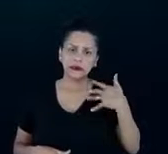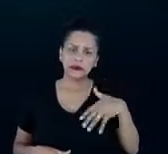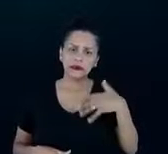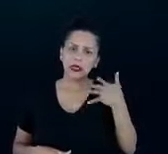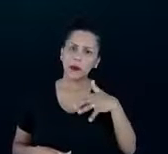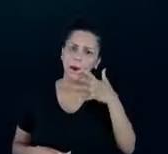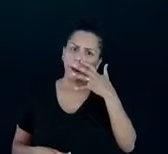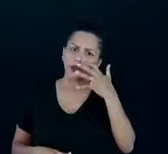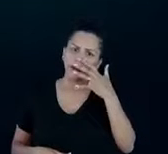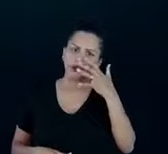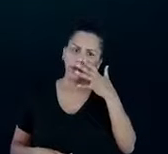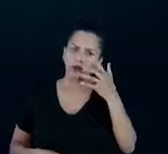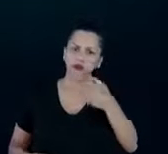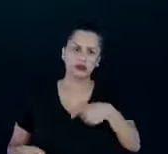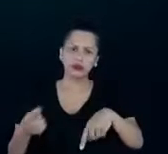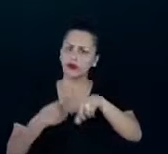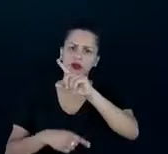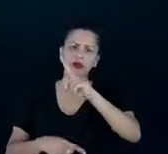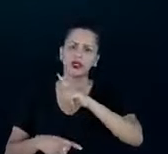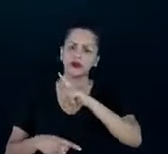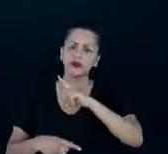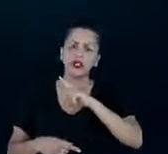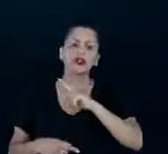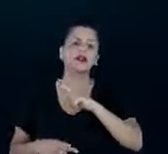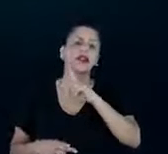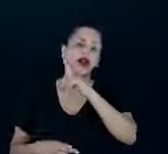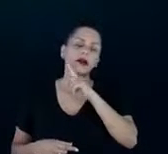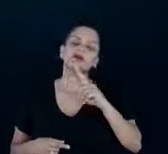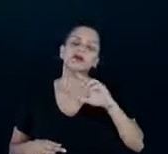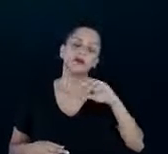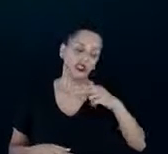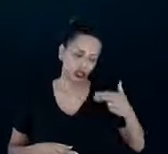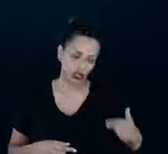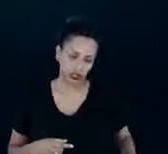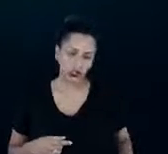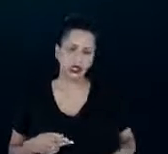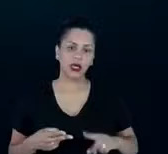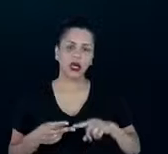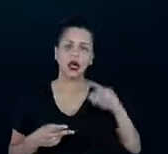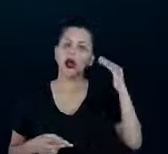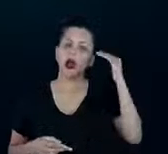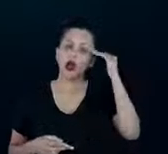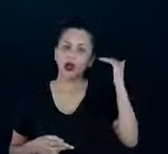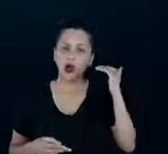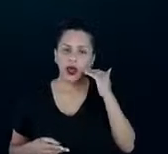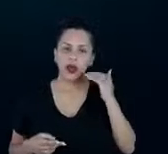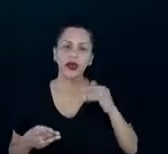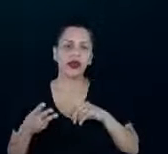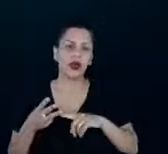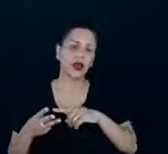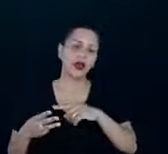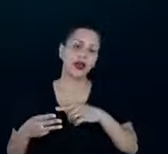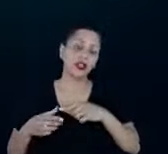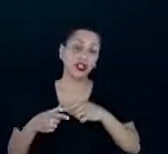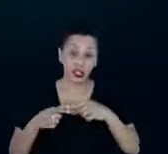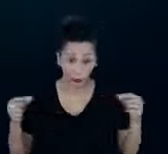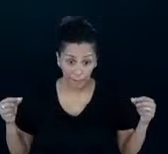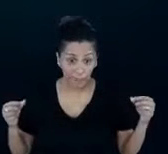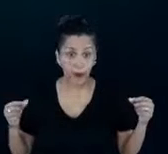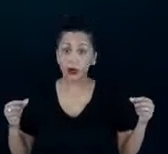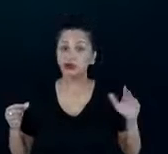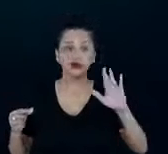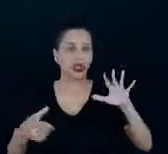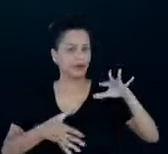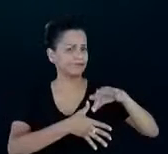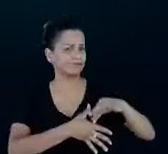Baterias né então China Coreia e Japão hoje estão se posicionando para liberar essa energia do Futuro o e